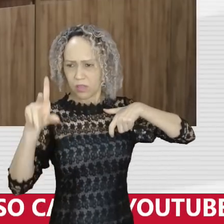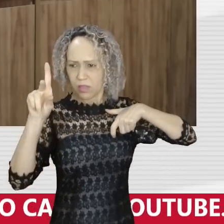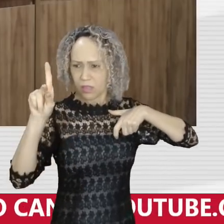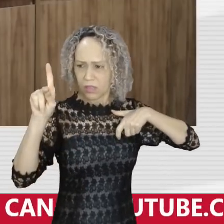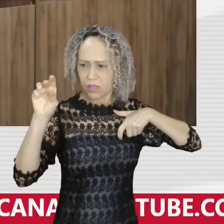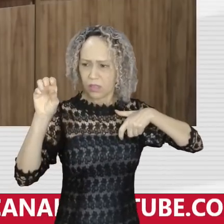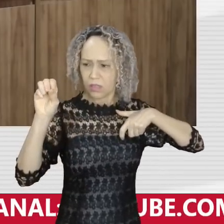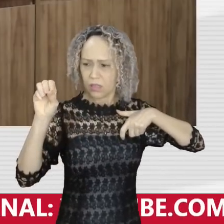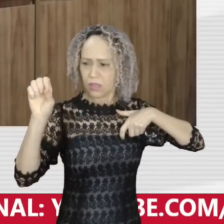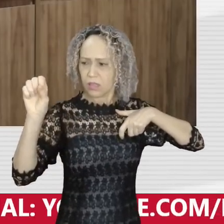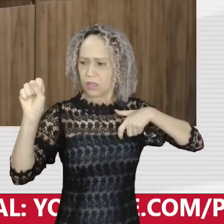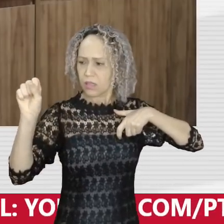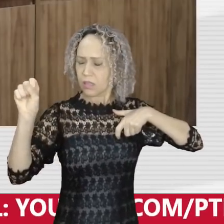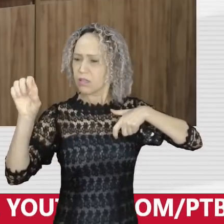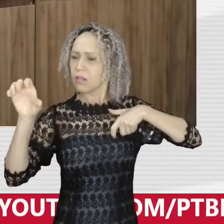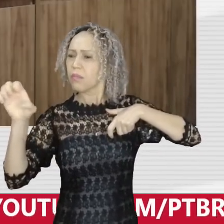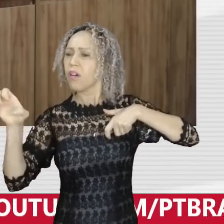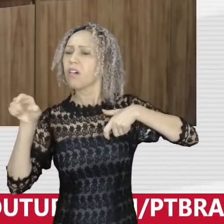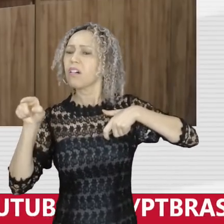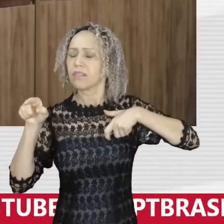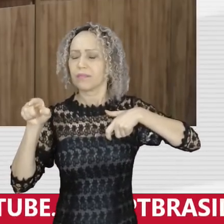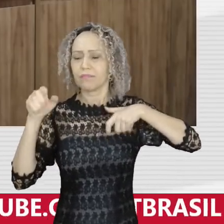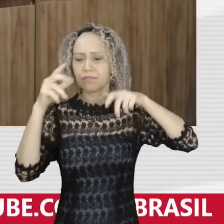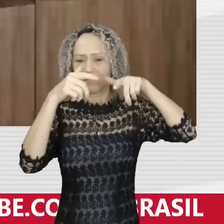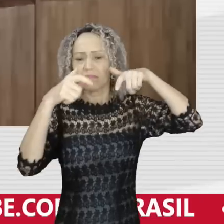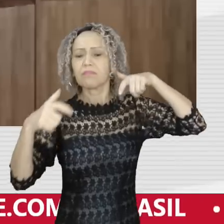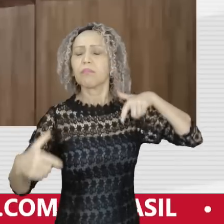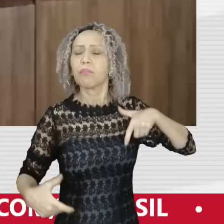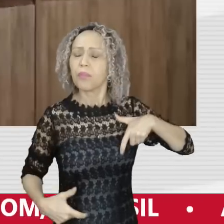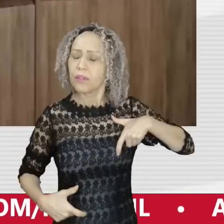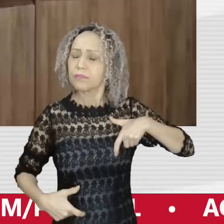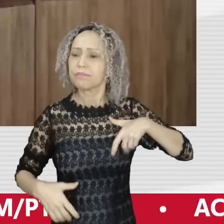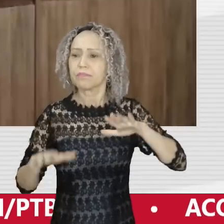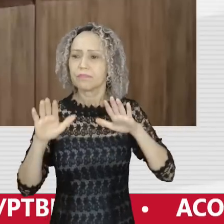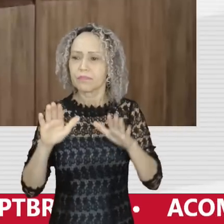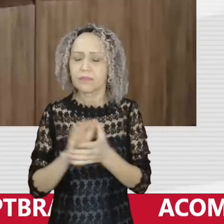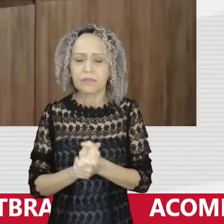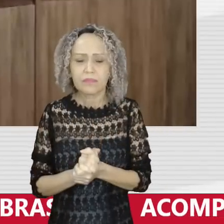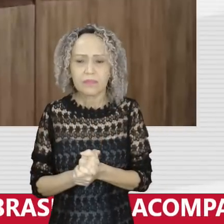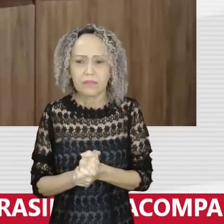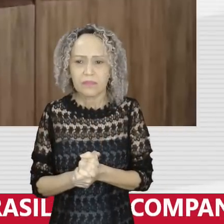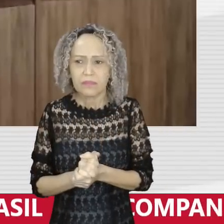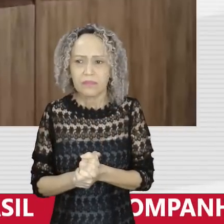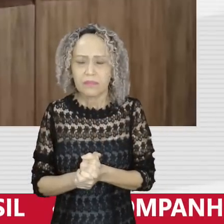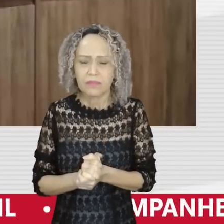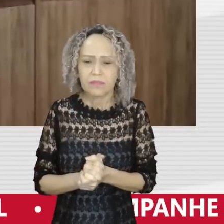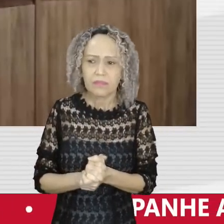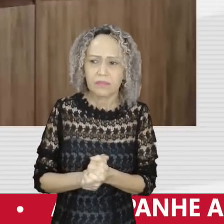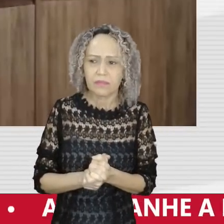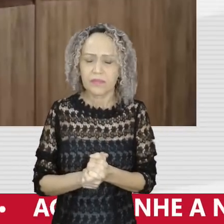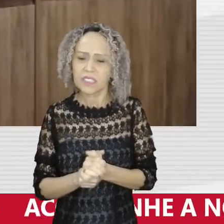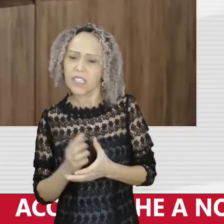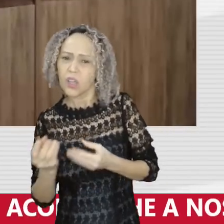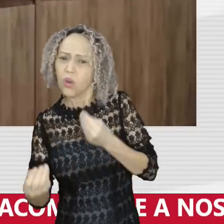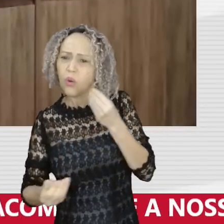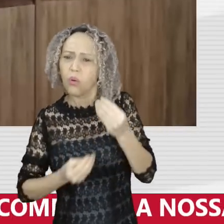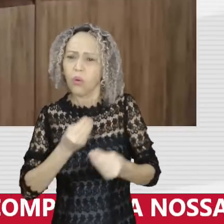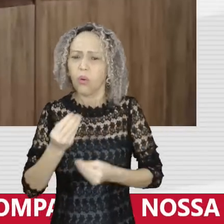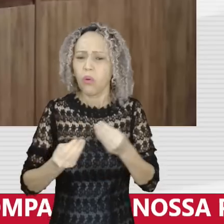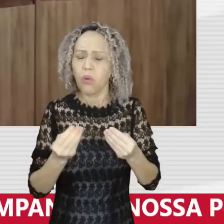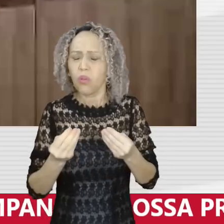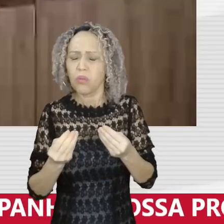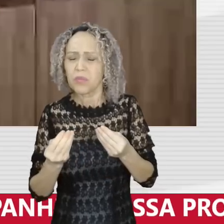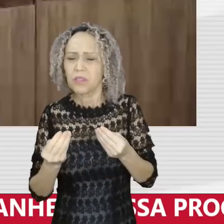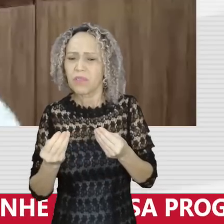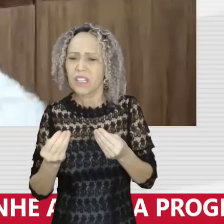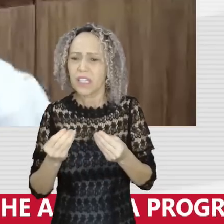assunto posse. Quando é que seria um bom dia para as pessoas de fora virem a Brasília? E quando que é o bom dia para se despedirem? Que assim, você acha